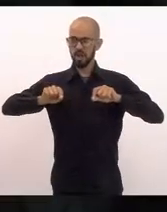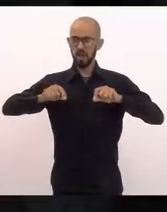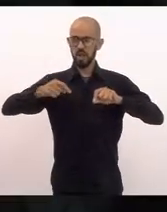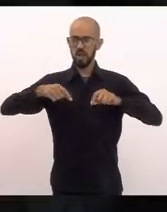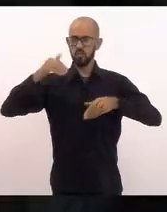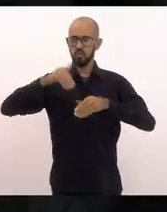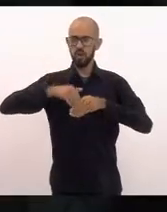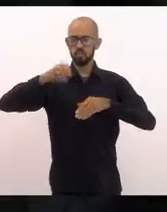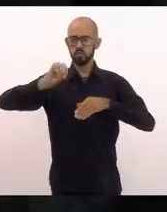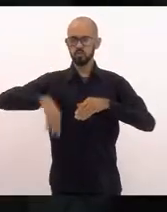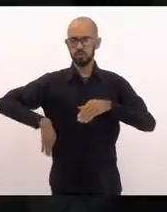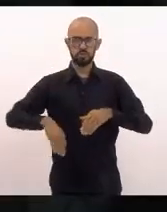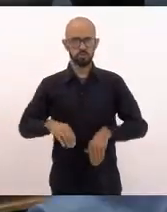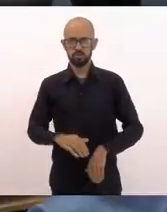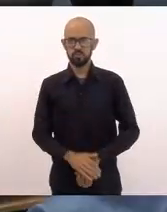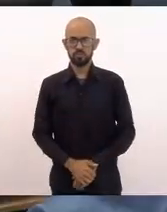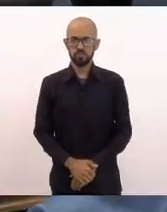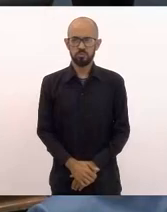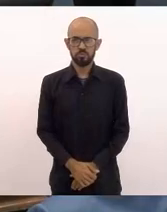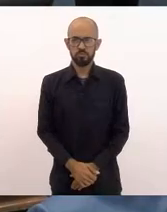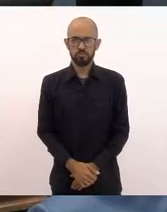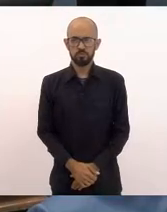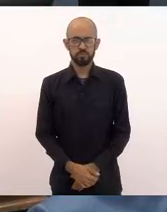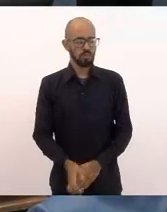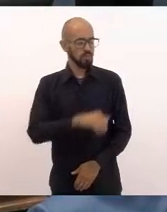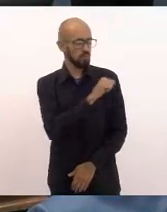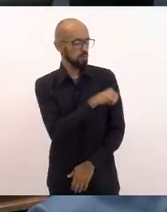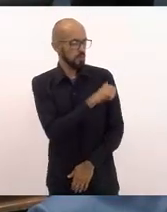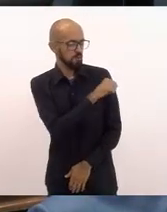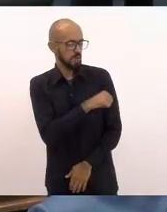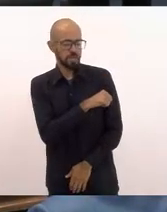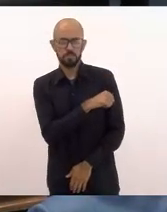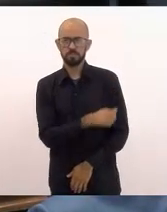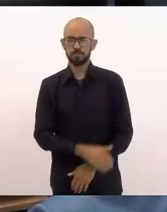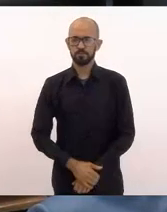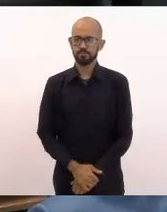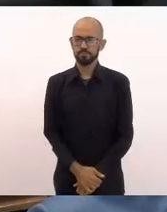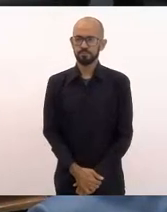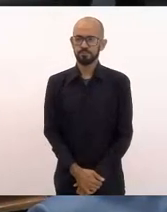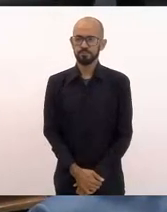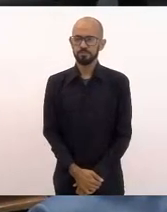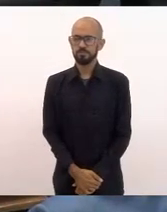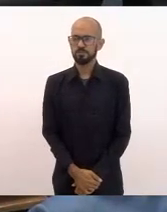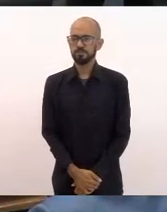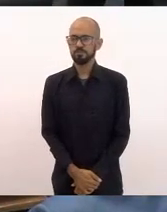pela derrubada do veto. Deputada enfermeira Rejane.